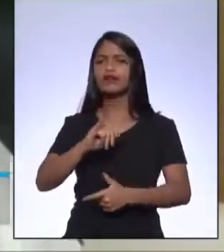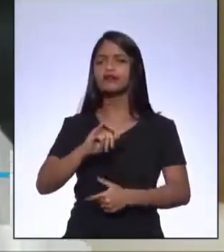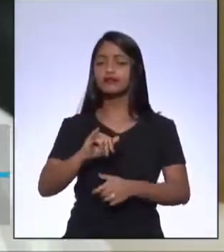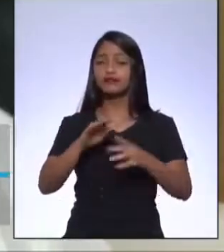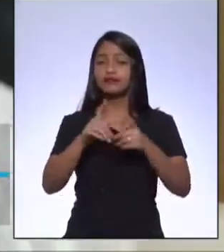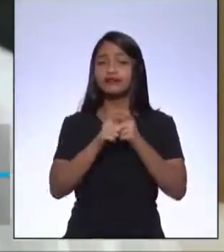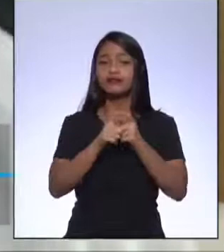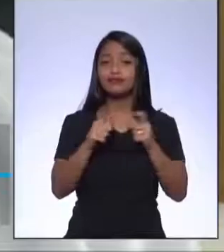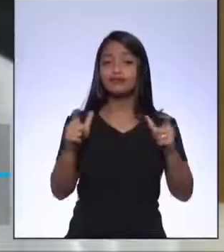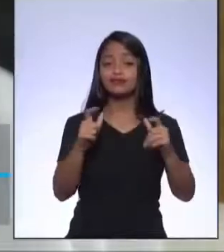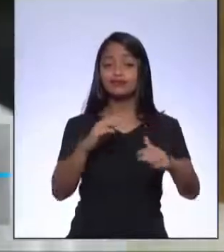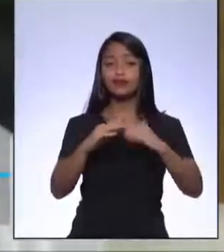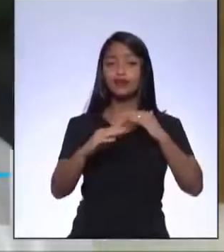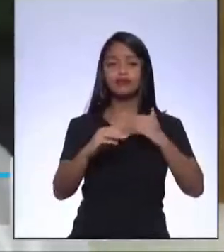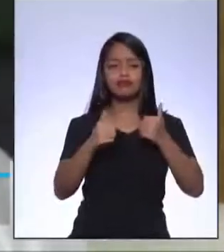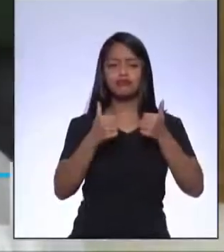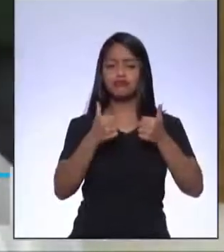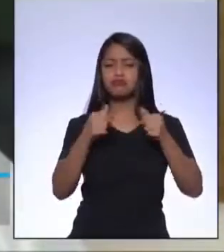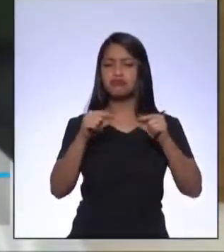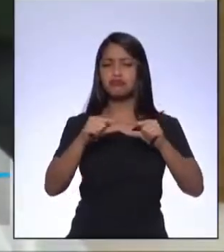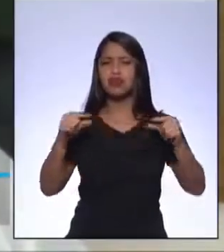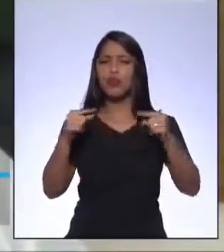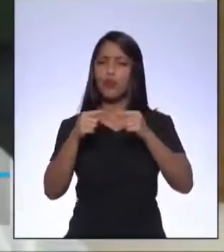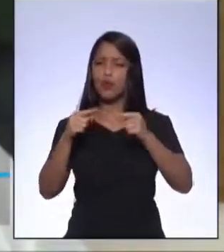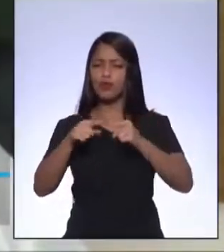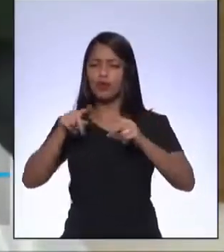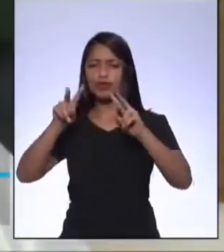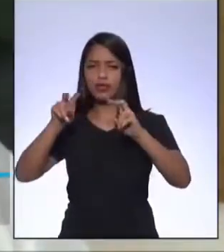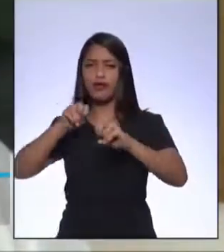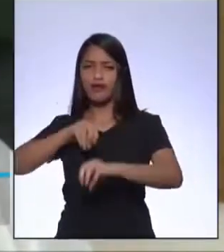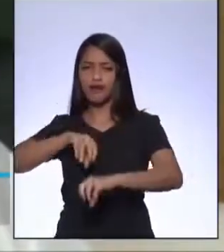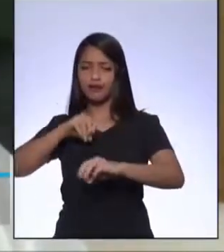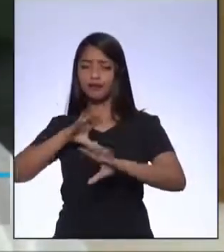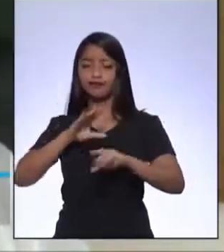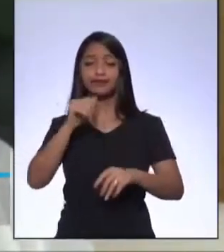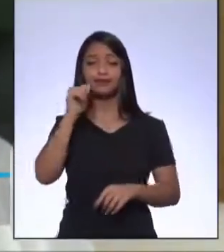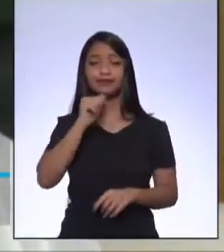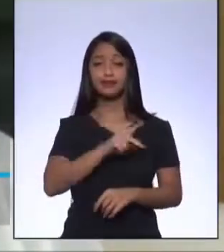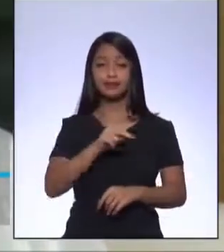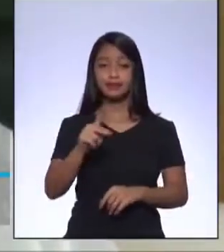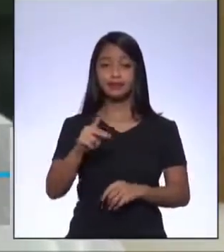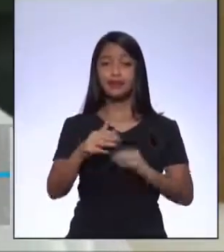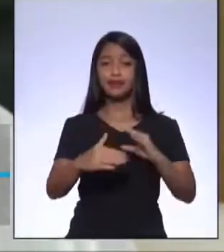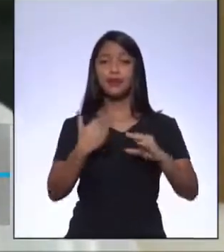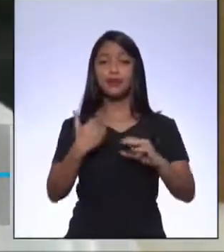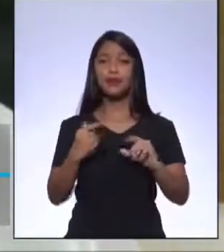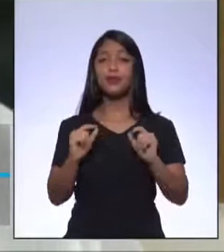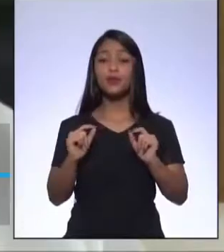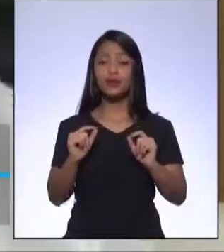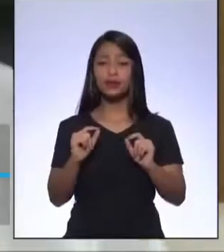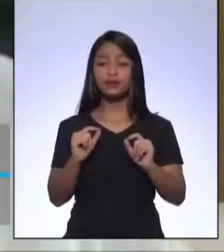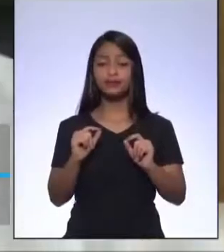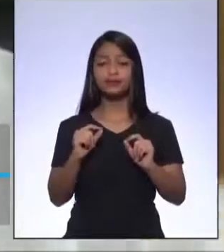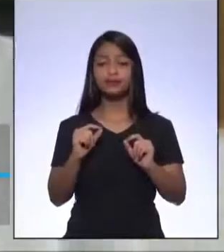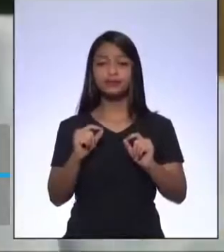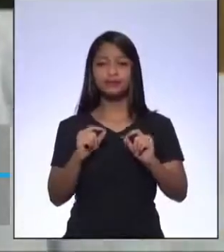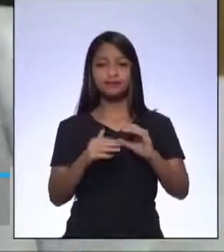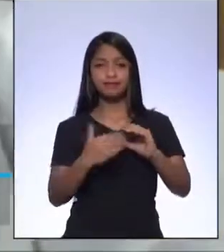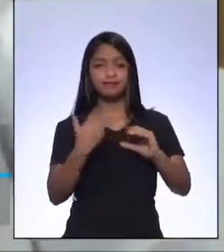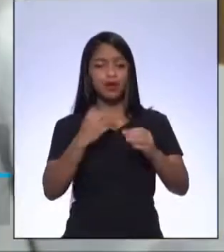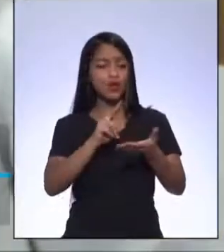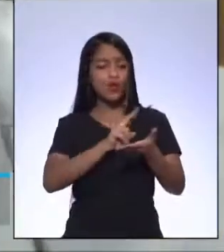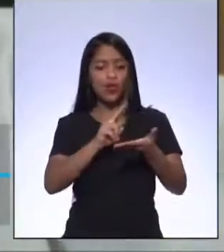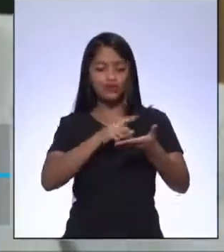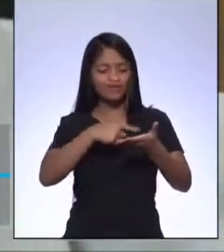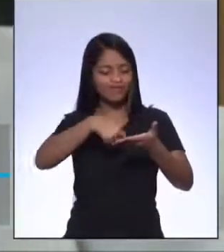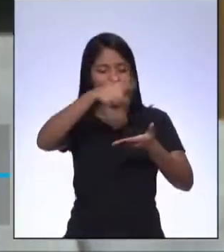esmagadora maioria está trabalhando direitinho aqui, está tentando partilhar. E teve uma professora que colocou aqui muito bem, e eu queria falar, mas eu não consegui achar o